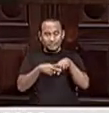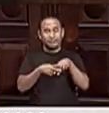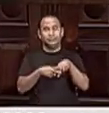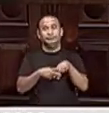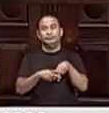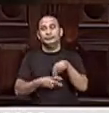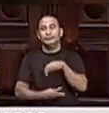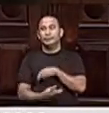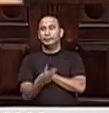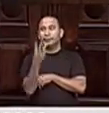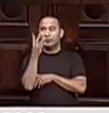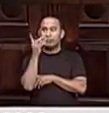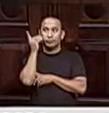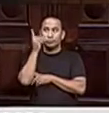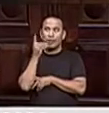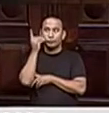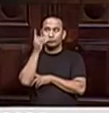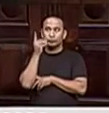preventivamente 3 deputados.